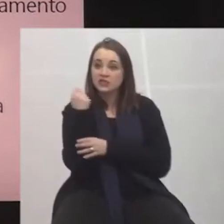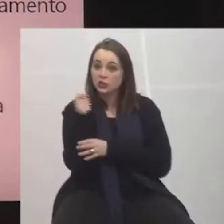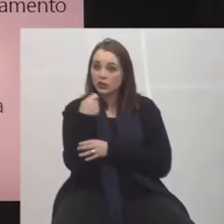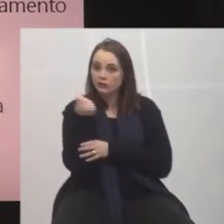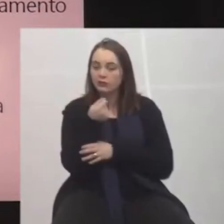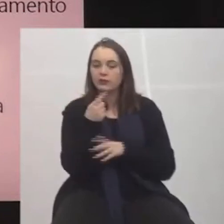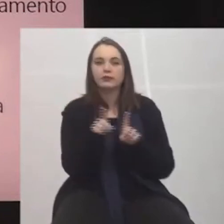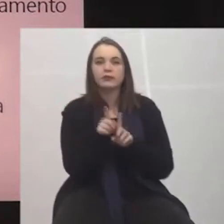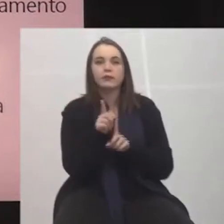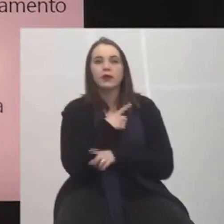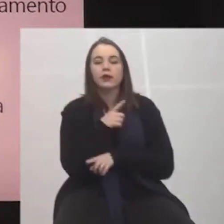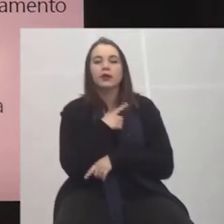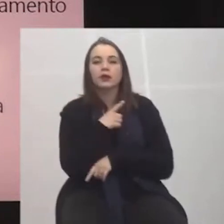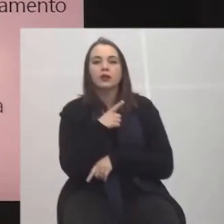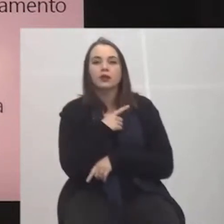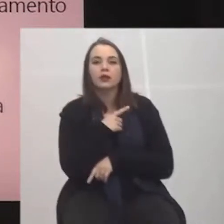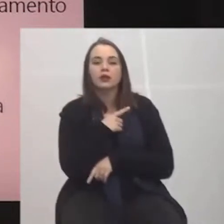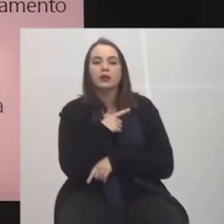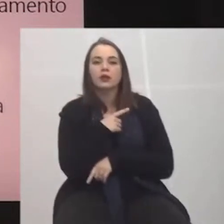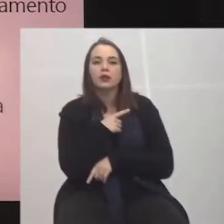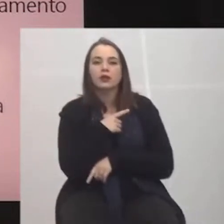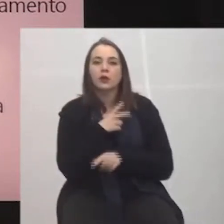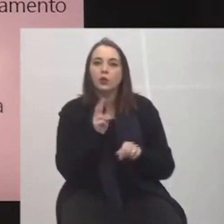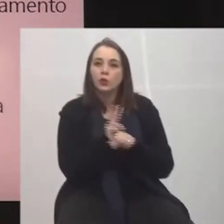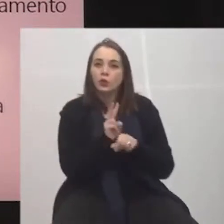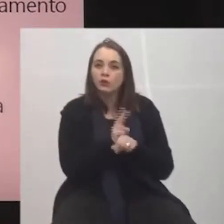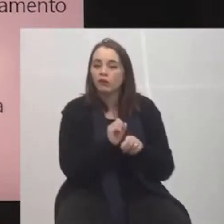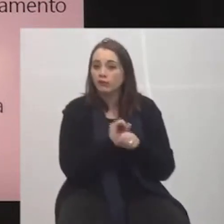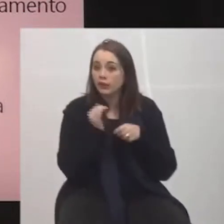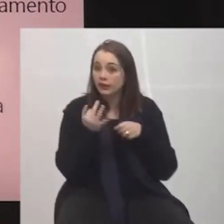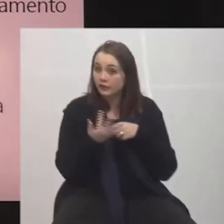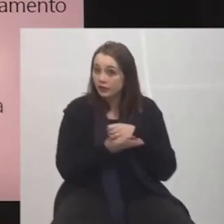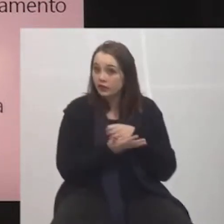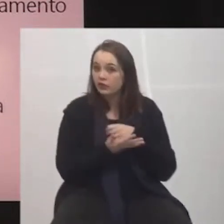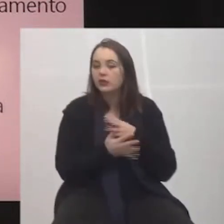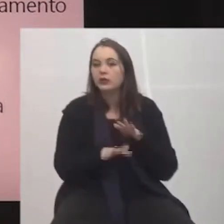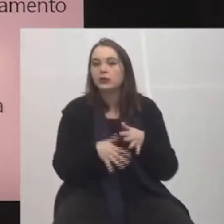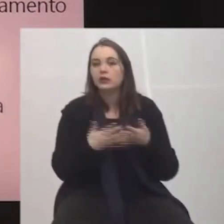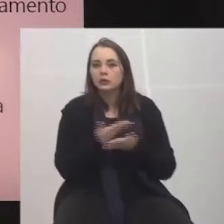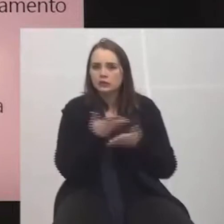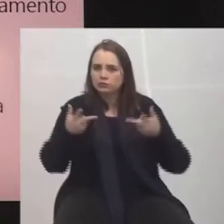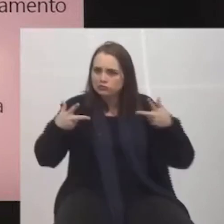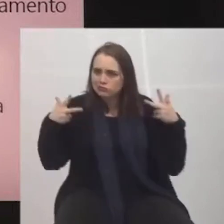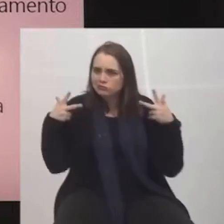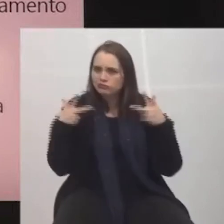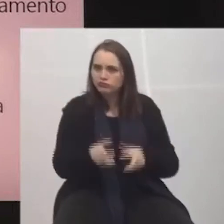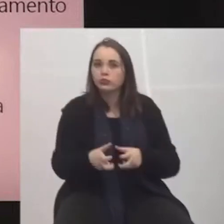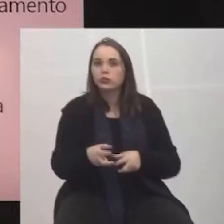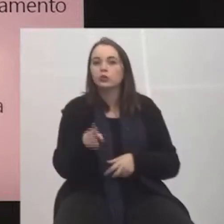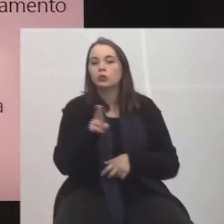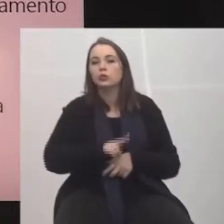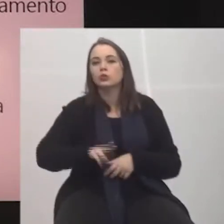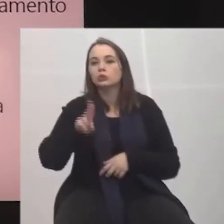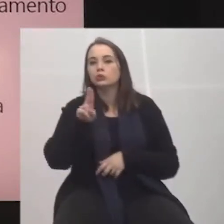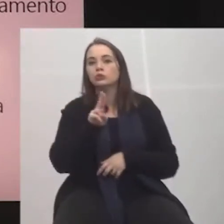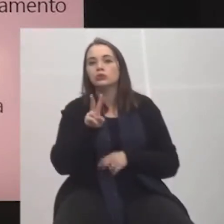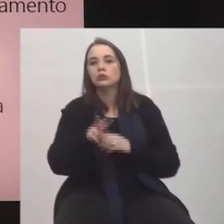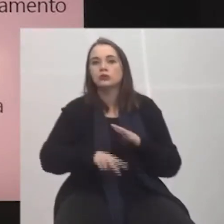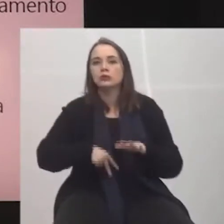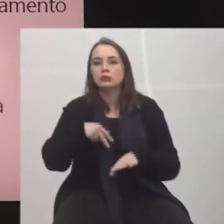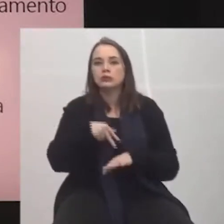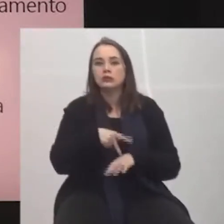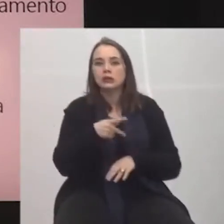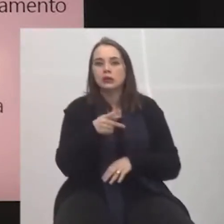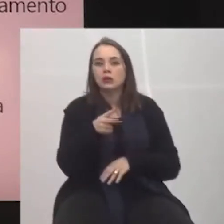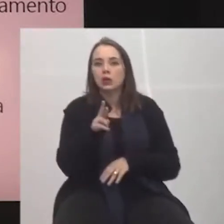com o contingenciamento e o tratamento da Covid, né? Então, foi bem explorado o uso da posição prona em casa